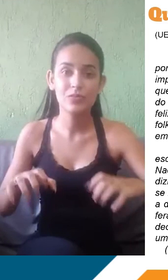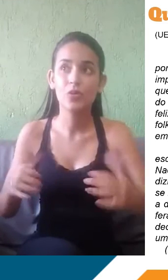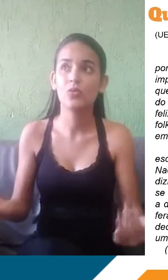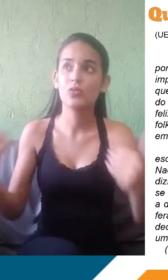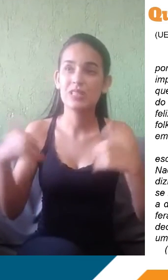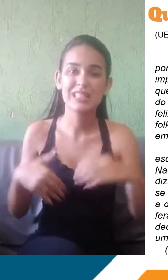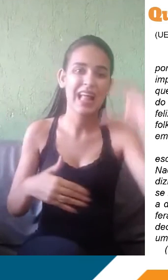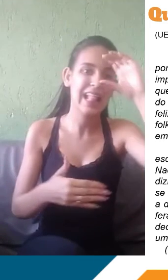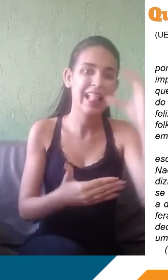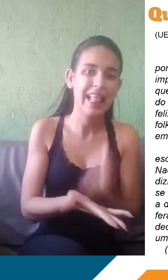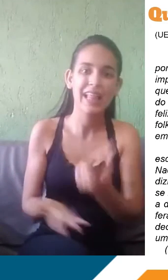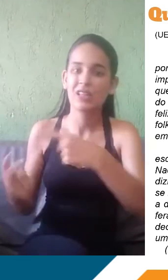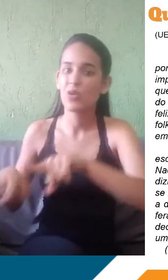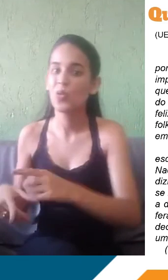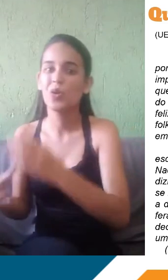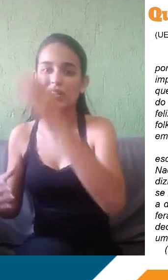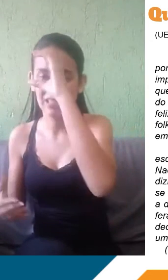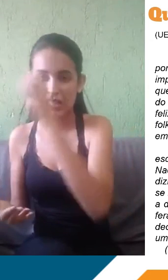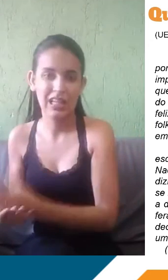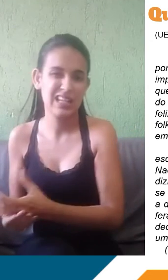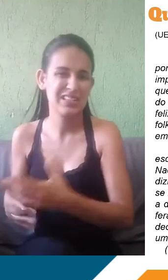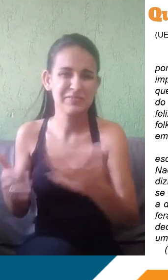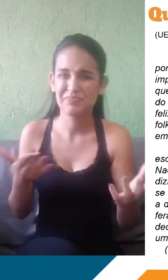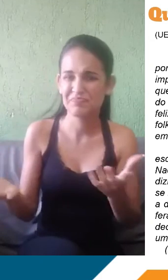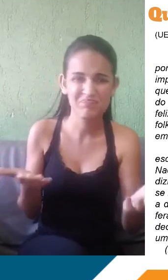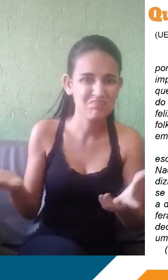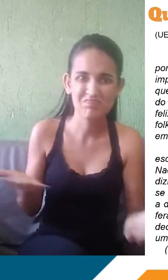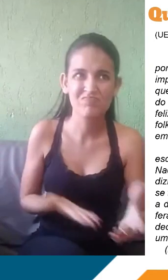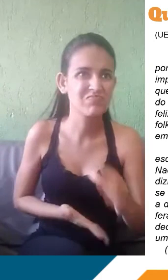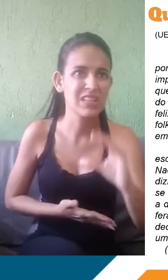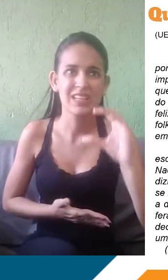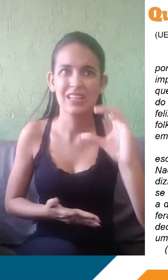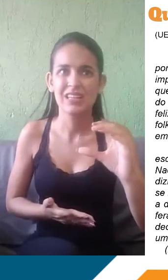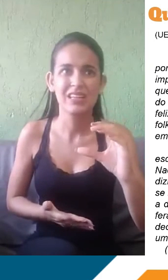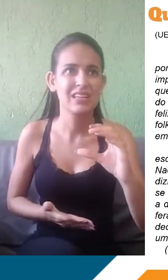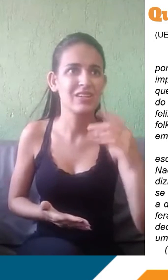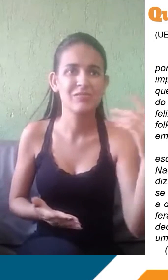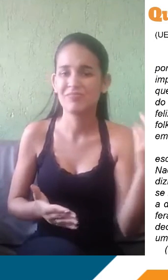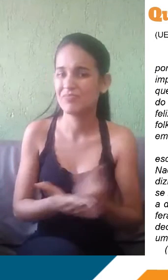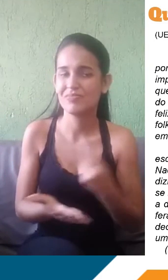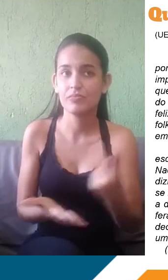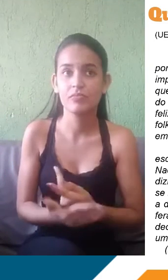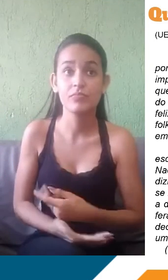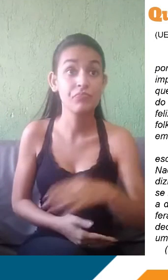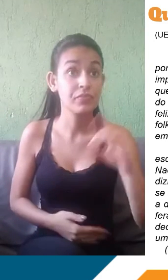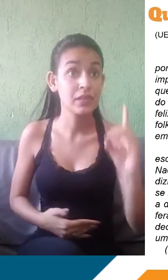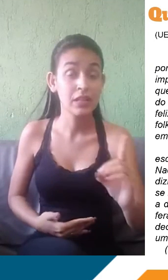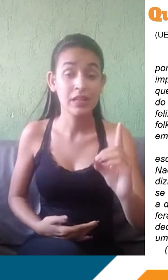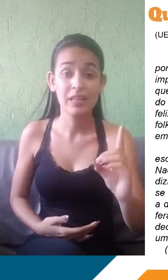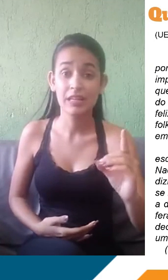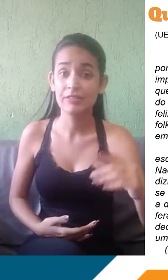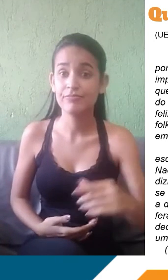extrair uma nova verdade, no caso a dialética. A alternativa D diz respeito ao